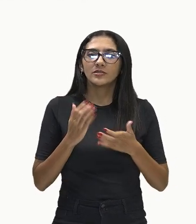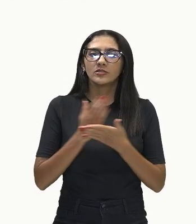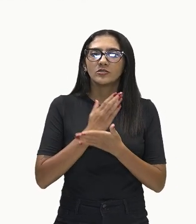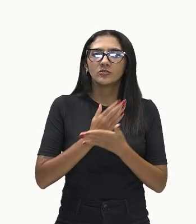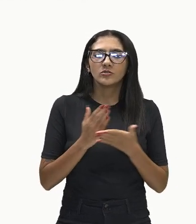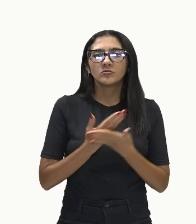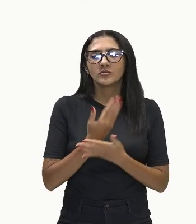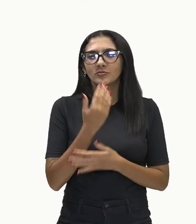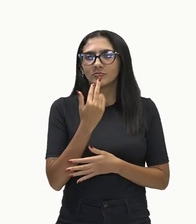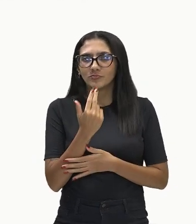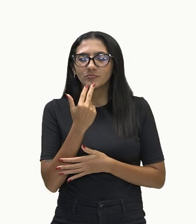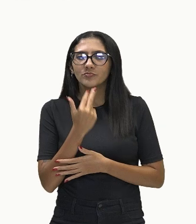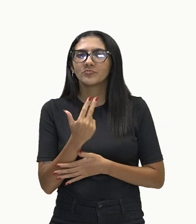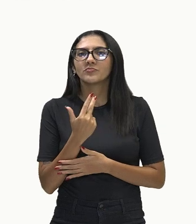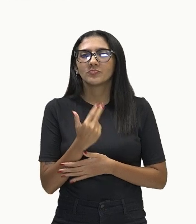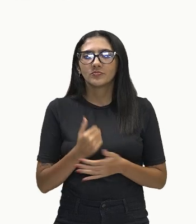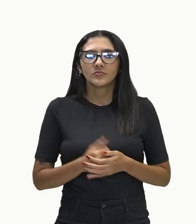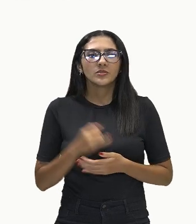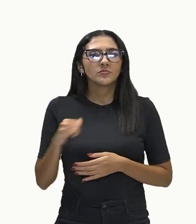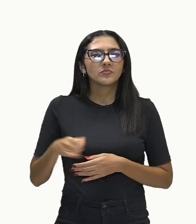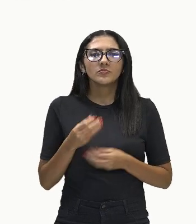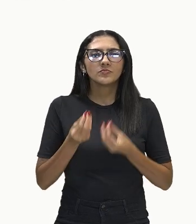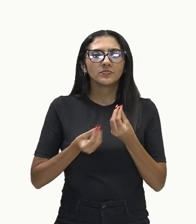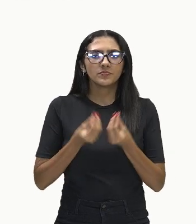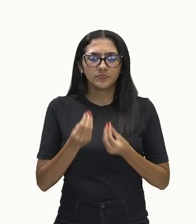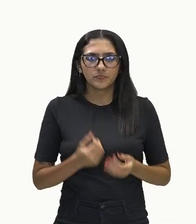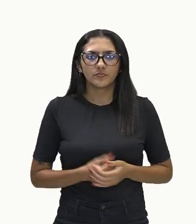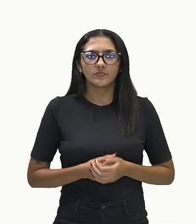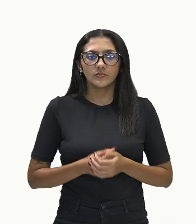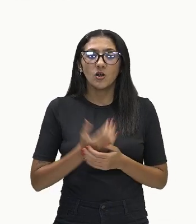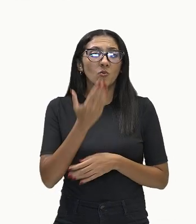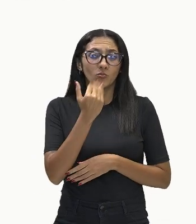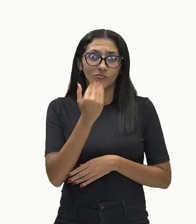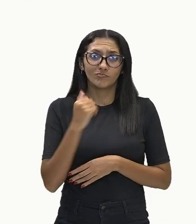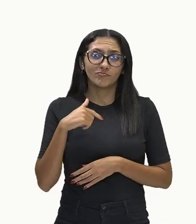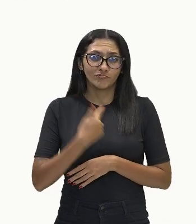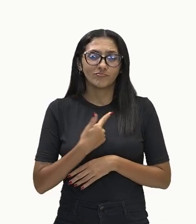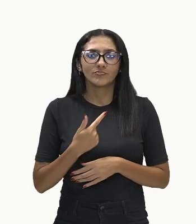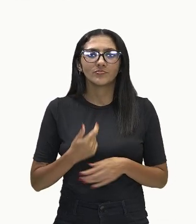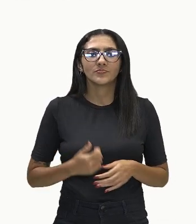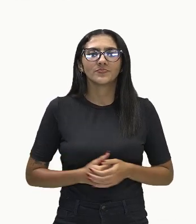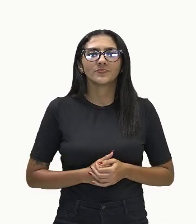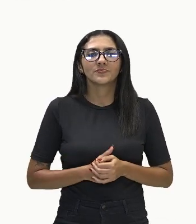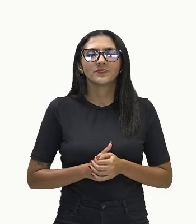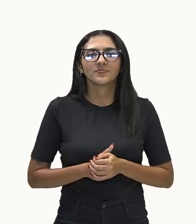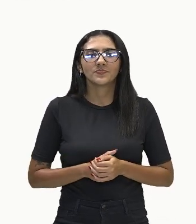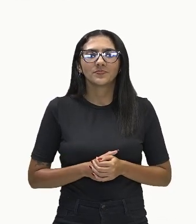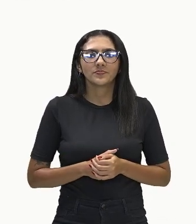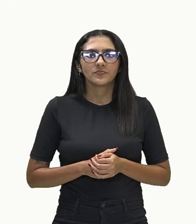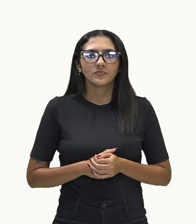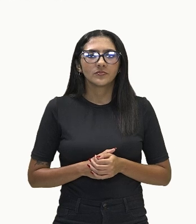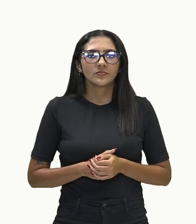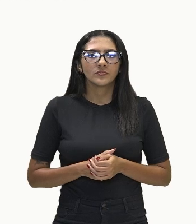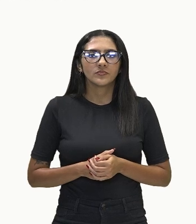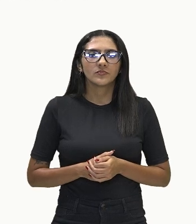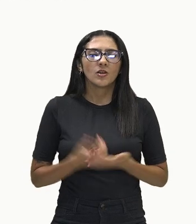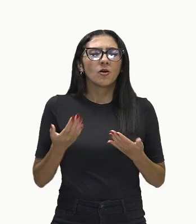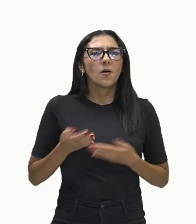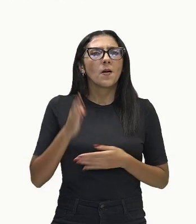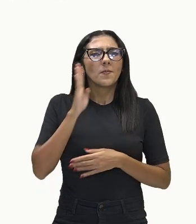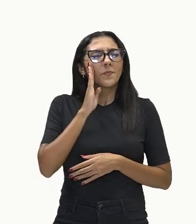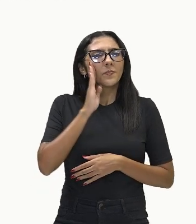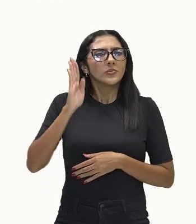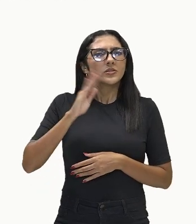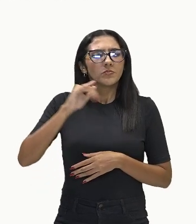substratos energéticos, que são provenientes de onde? Da nossa alimentação. As principais fontes de